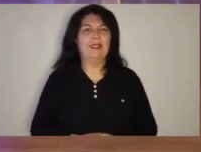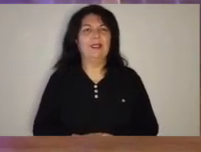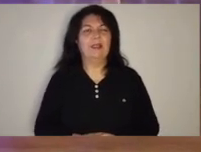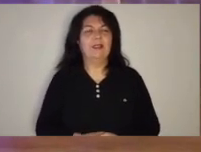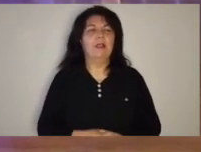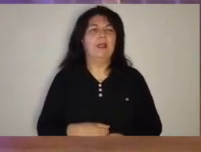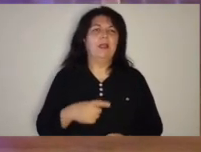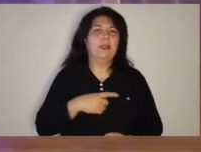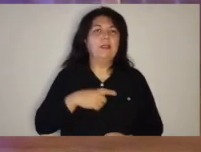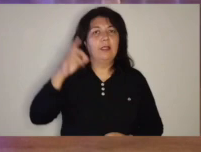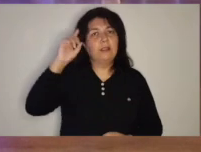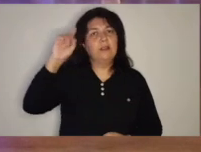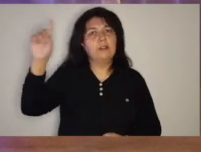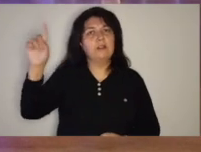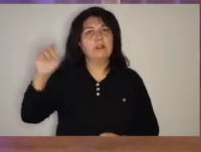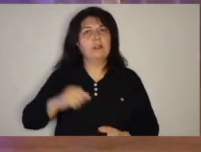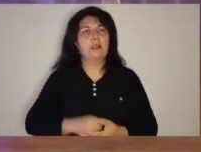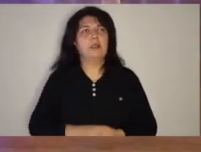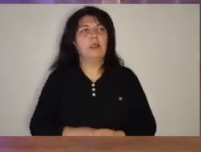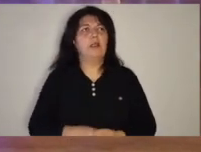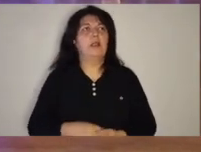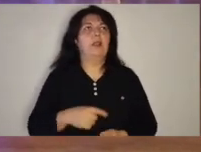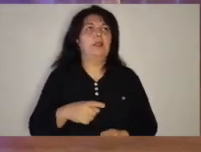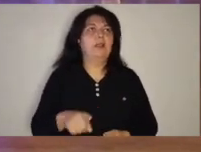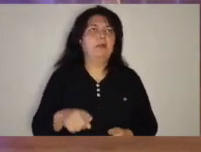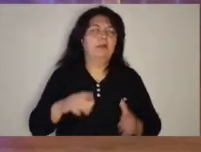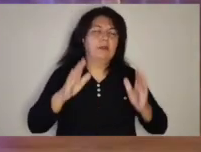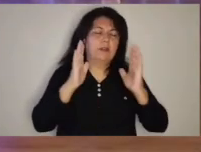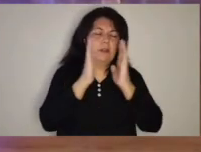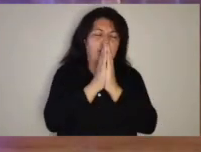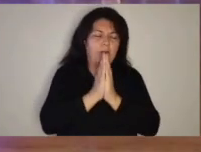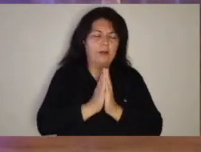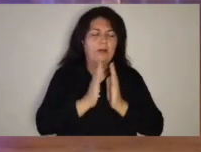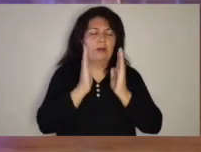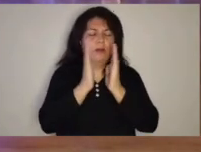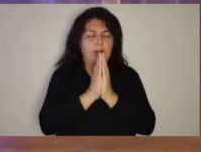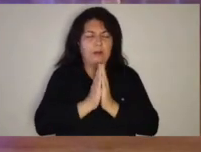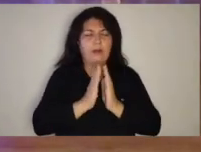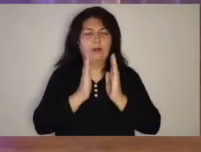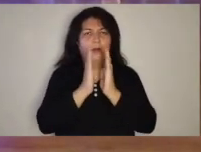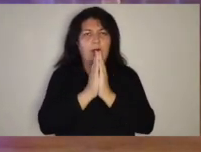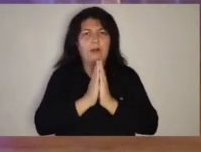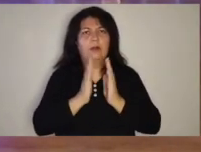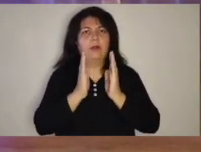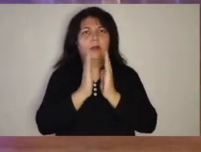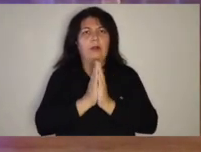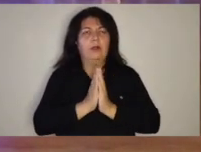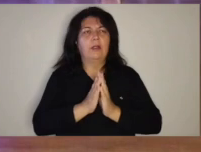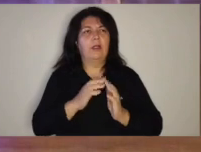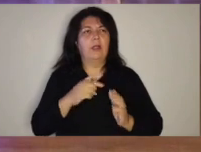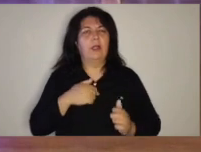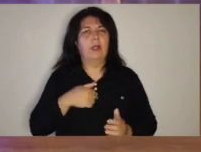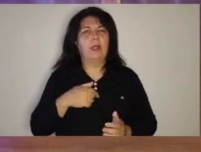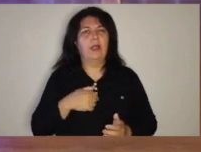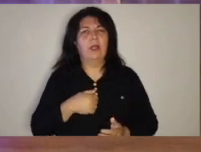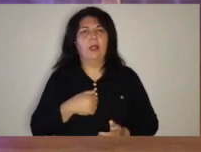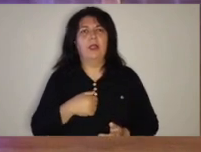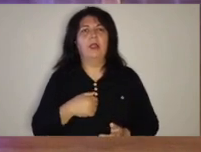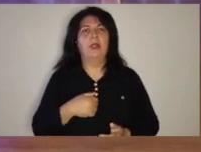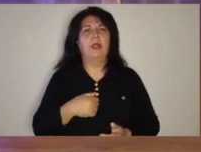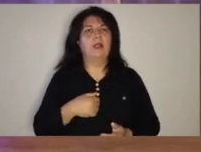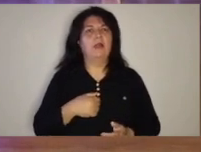Não, né, irmãos? Né? E aí o que acontece? Tem dia, irmãos, que você ora, né?